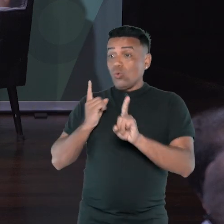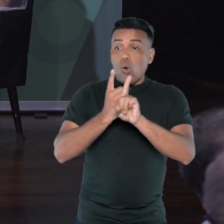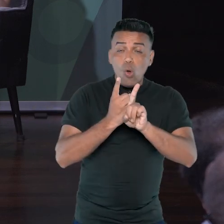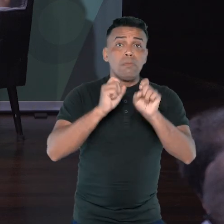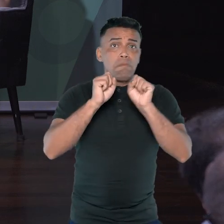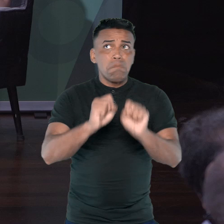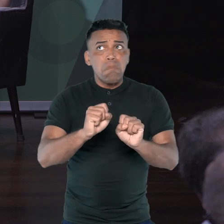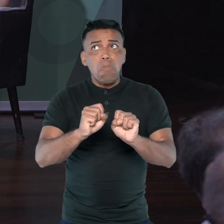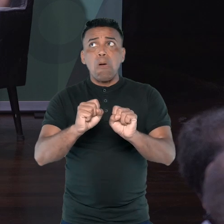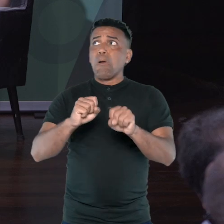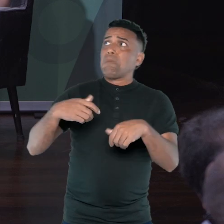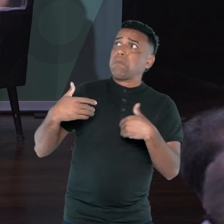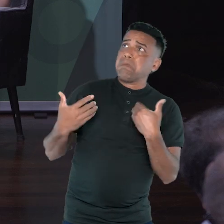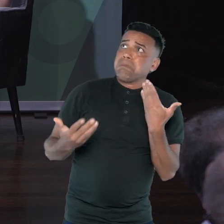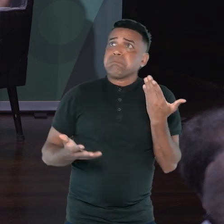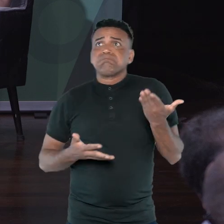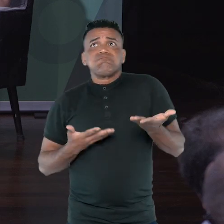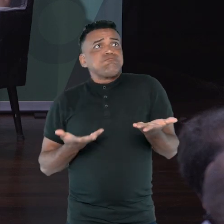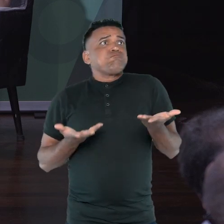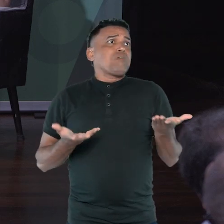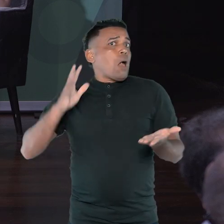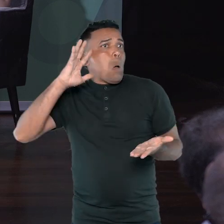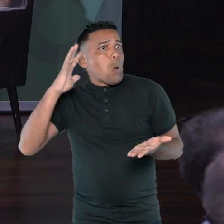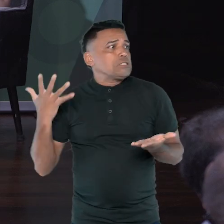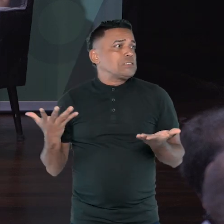podem ser tão